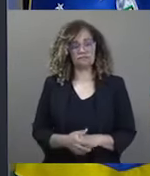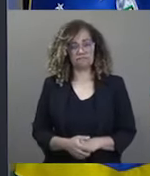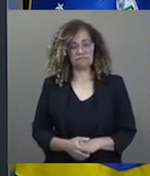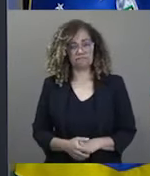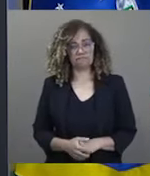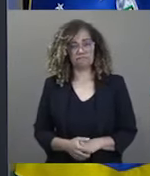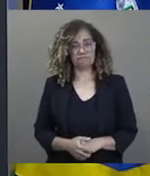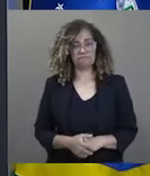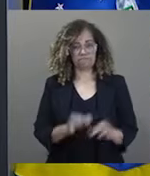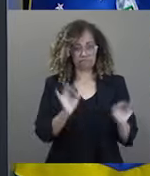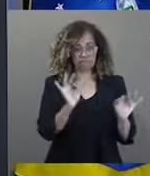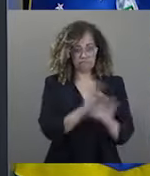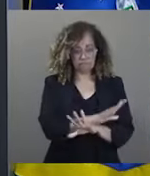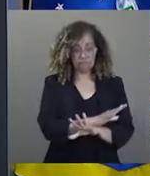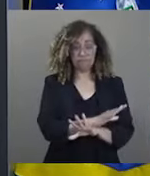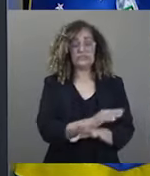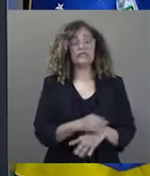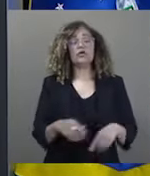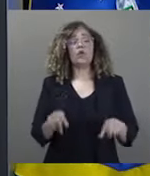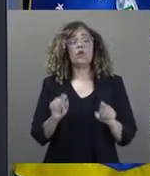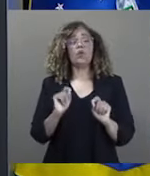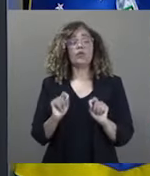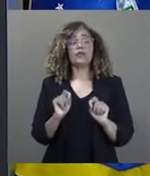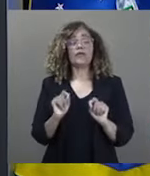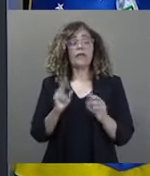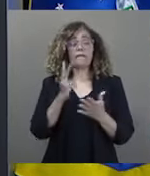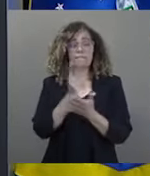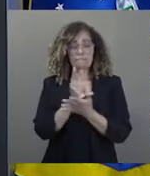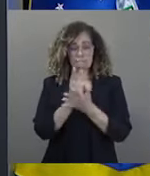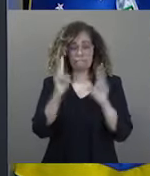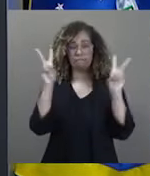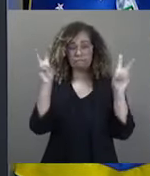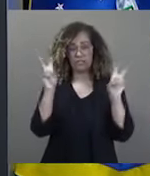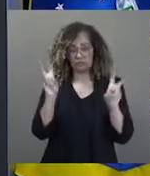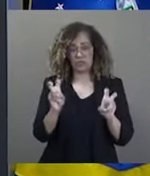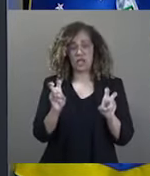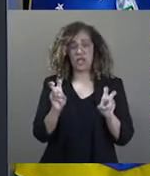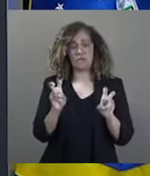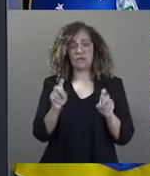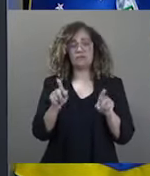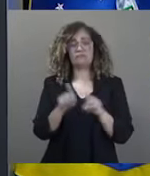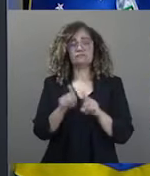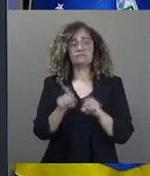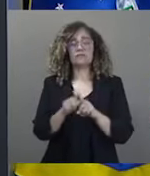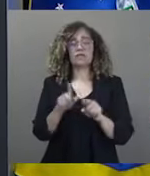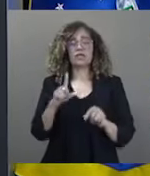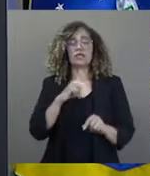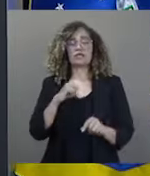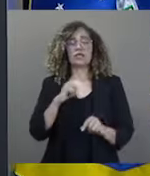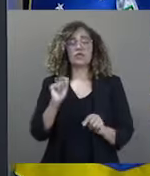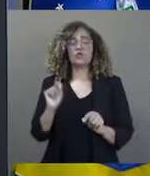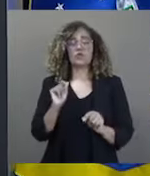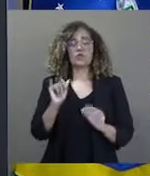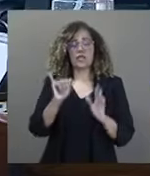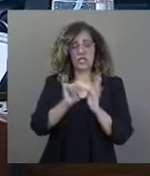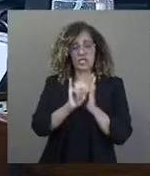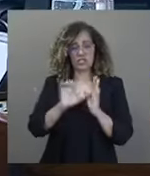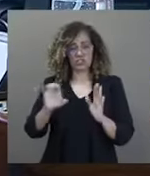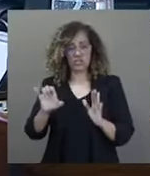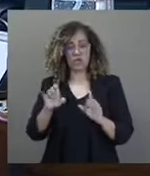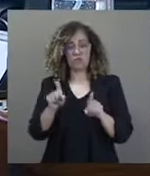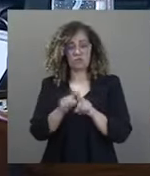fecho sobre o mesmo tema outro Editorial de hoje do Jornal L